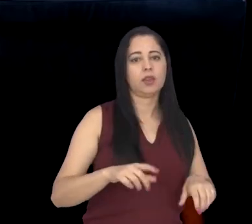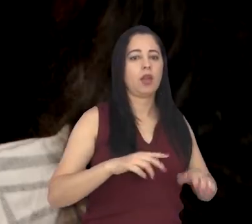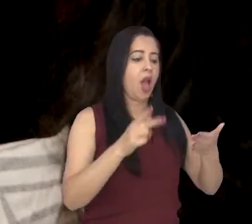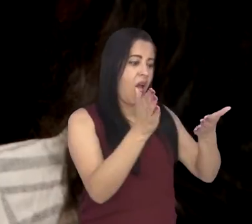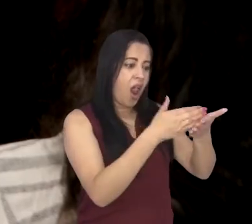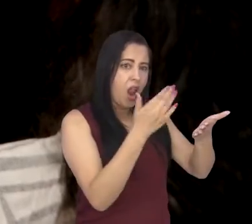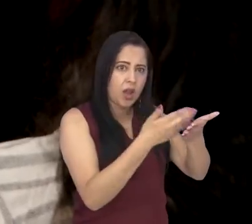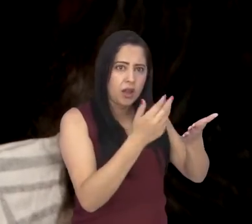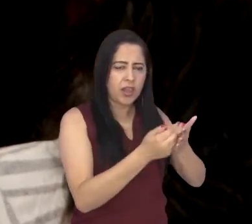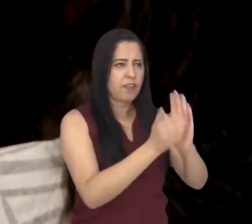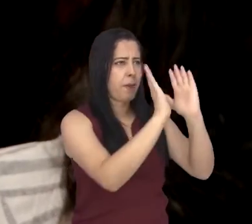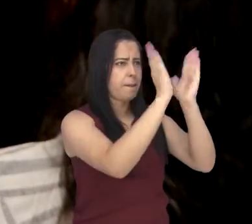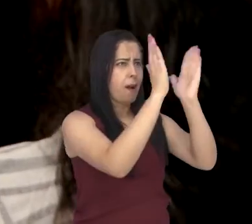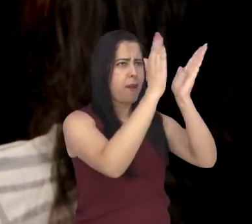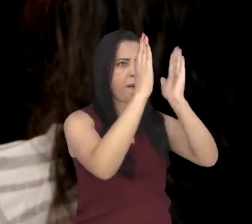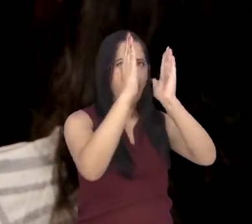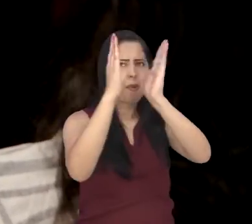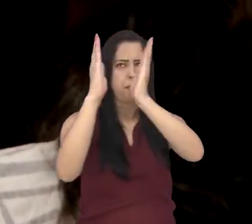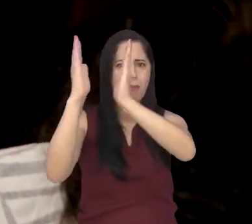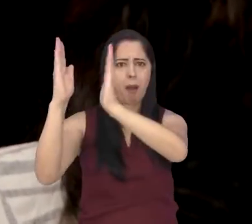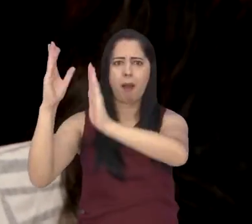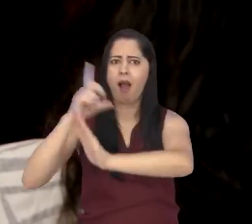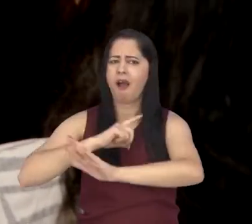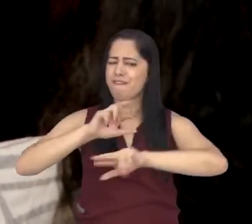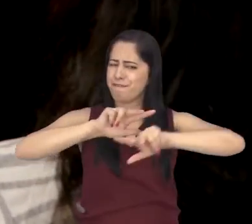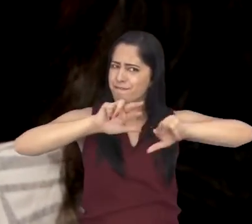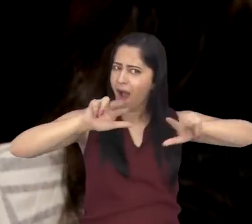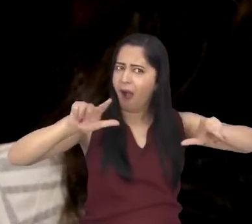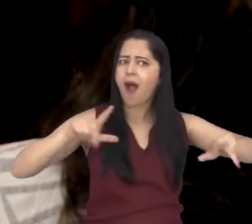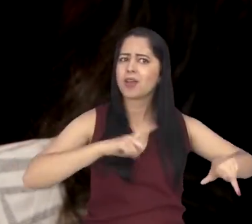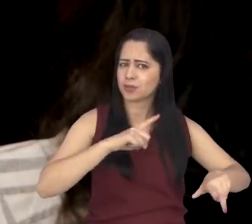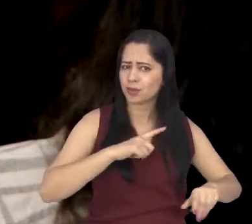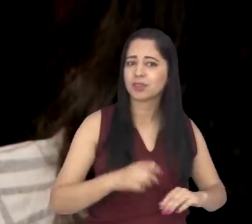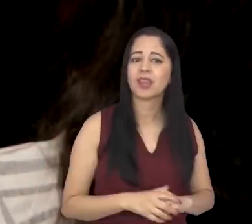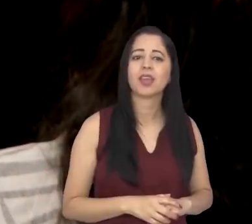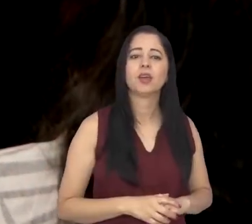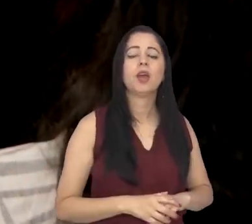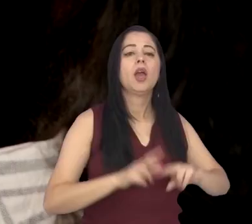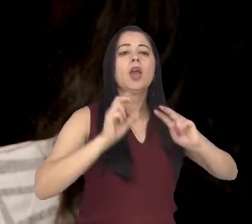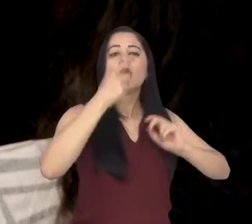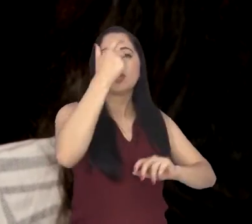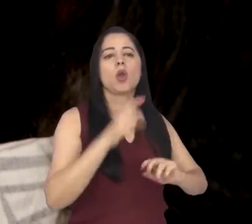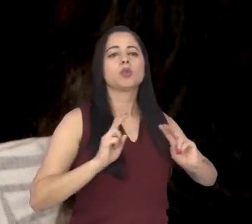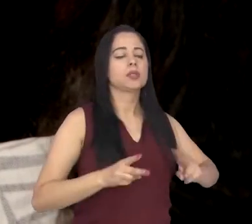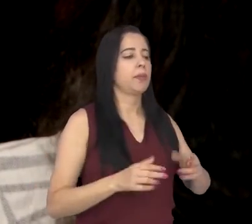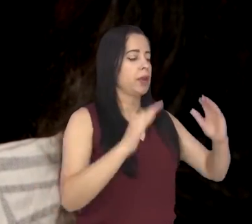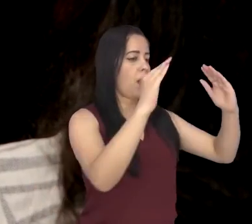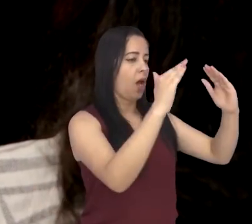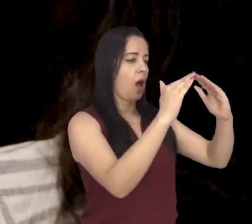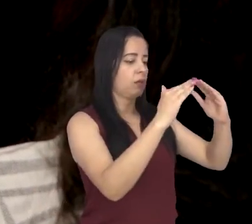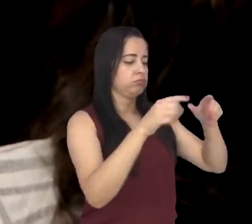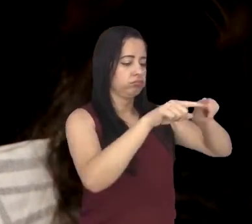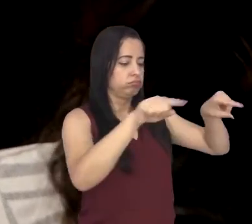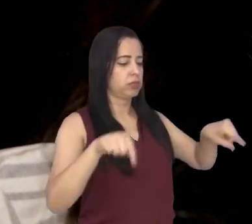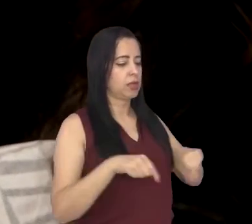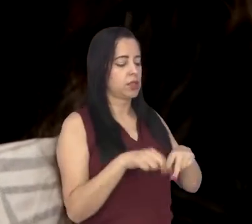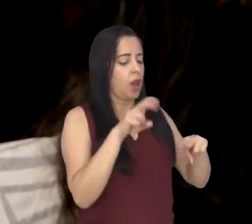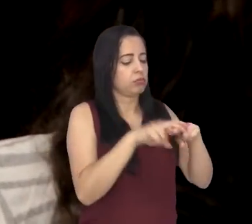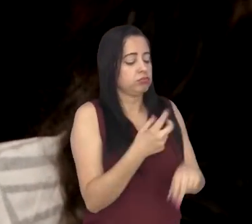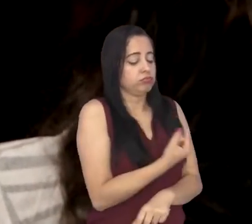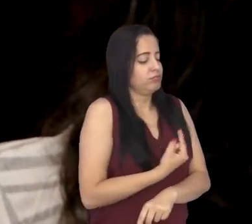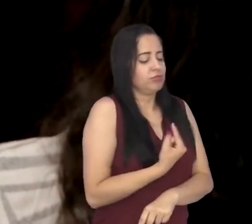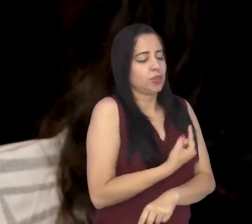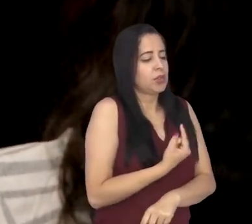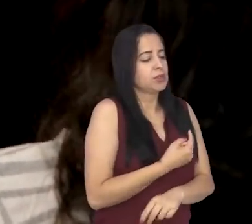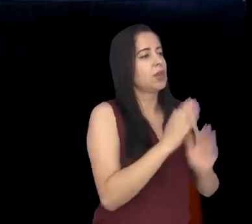E livros eu tenho, não está dando mais, né? Enfim, eu ficava lá no meu cafofo. E